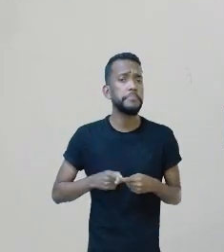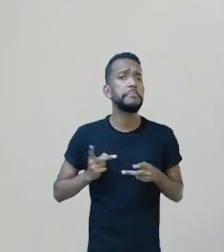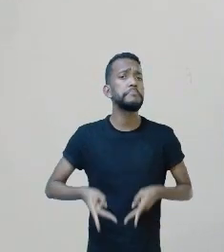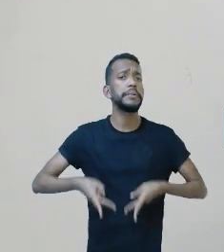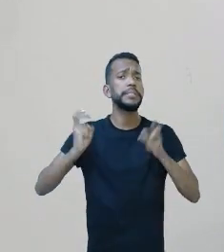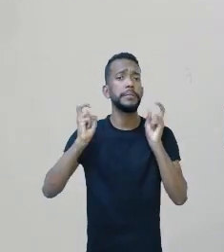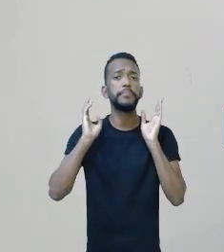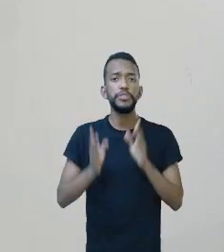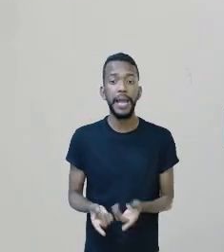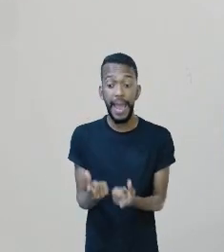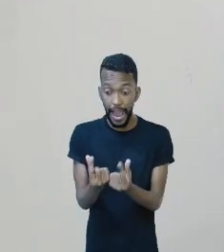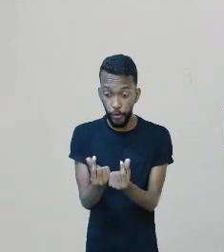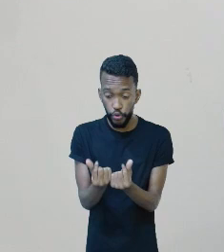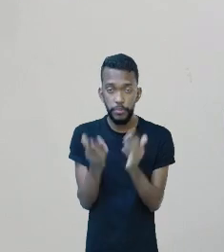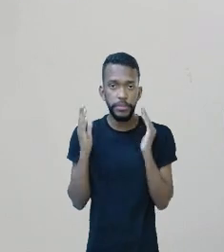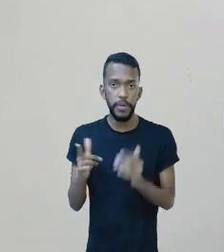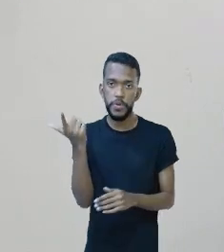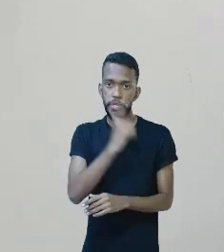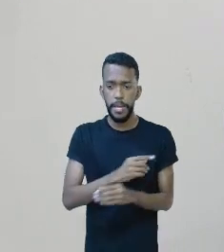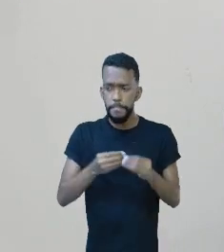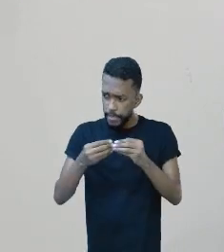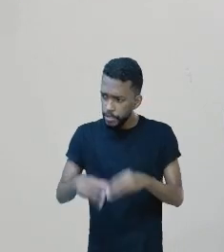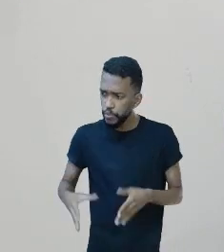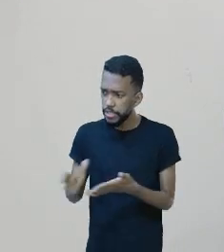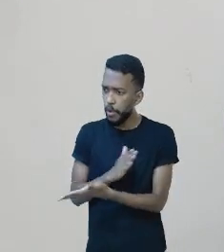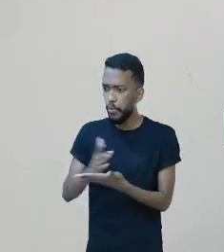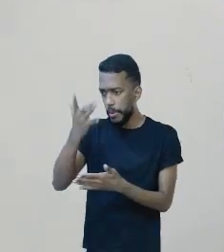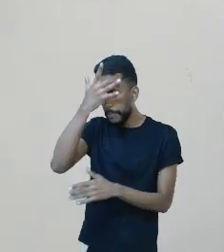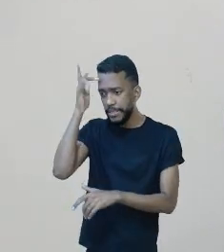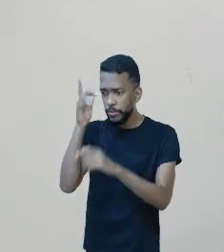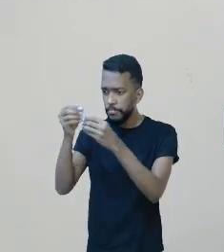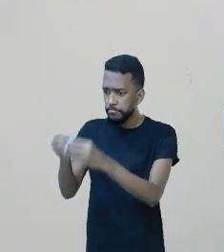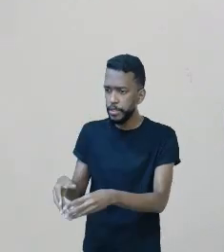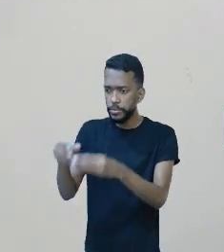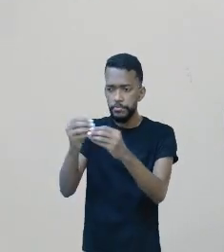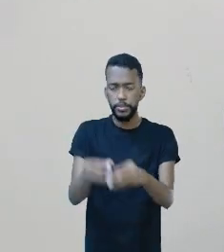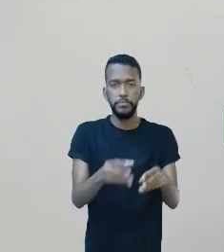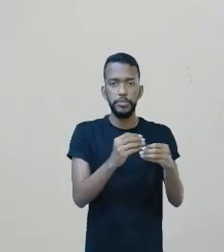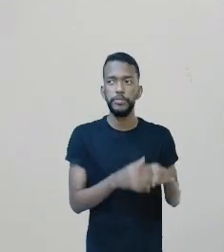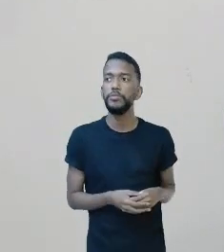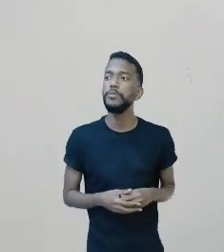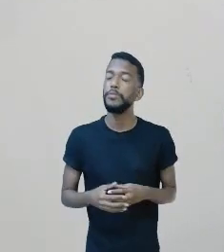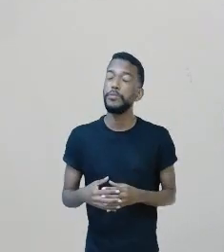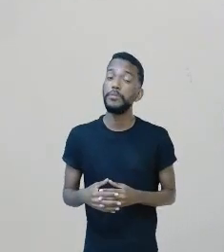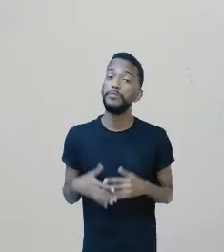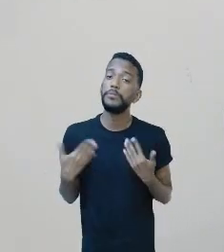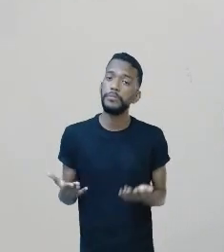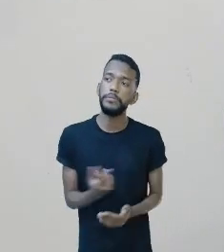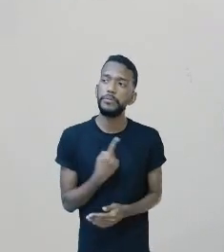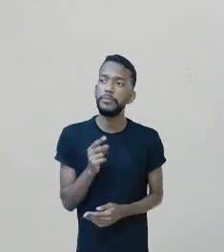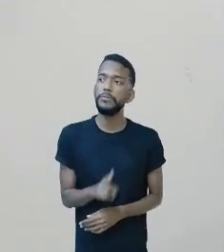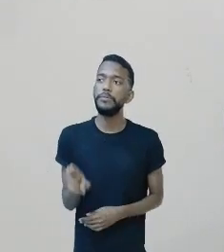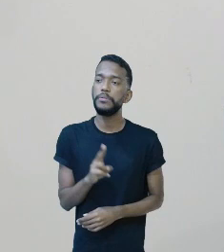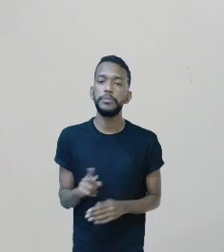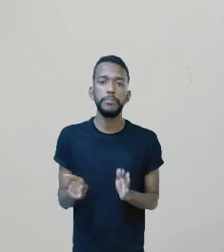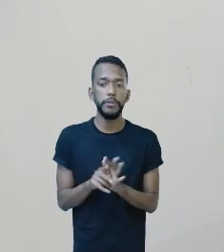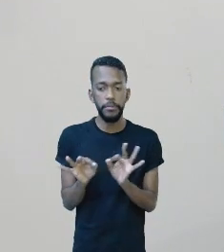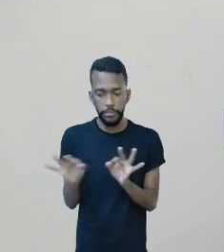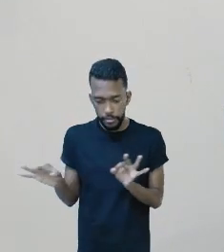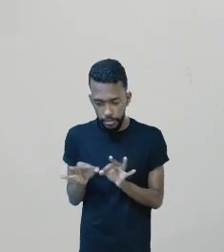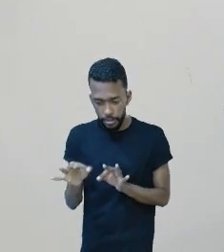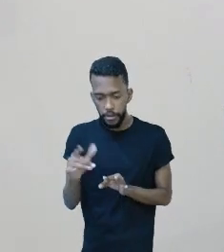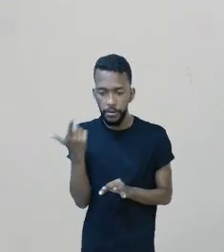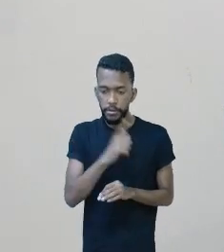até economicamente gerava prejuízo para algumas pessoas. Então, a gente utiliza as unidades de medida para